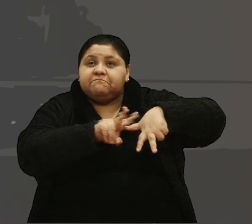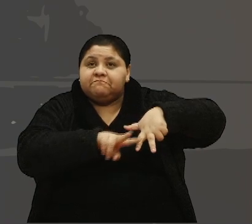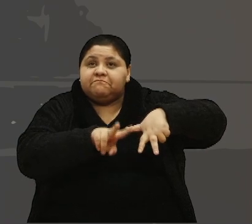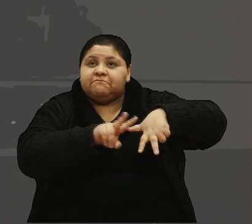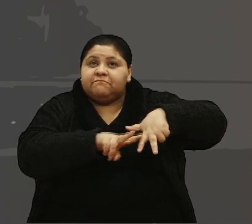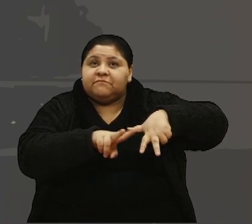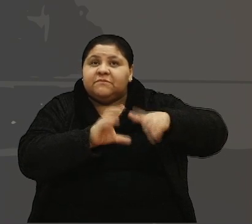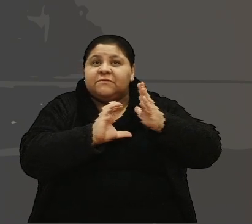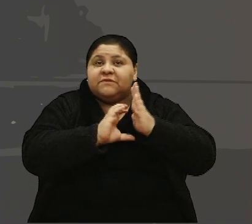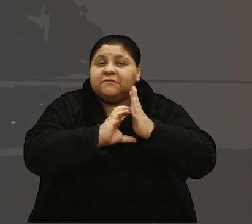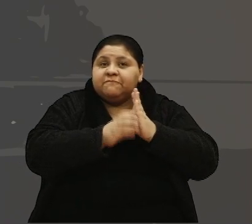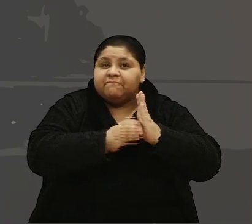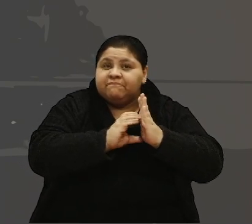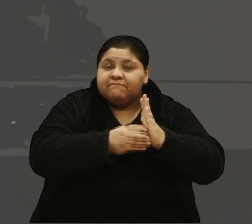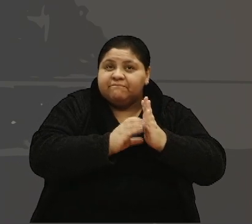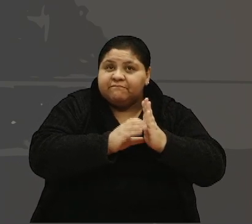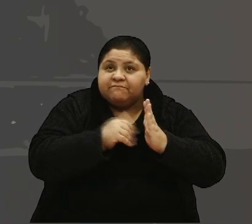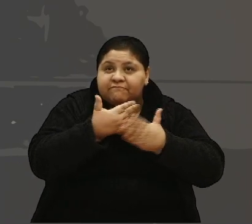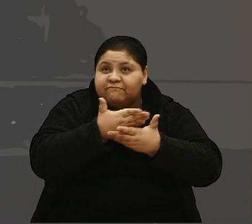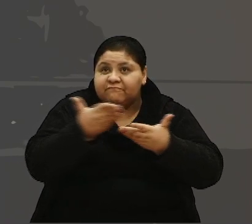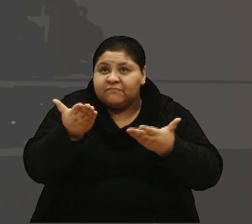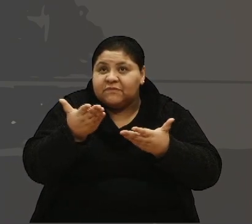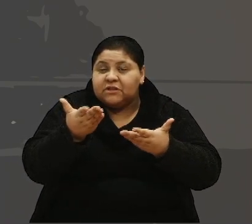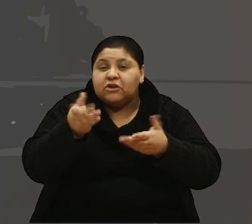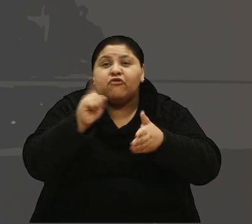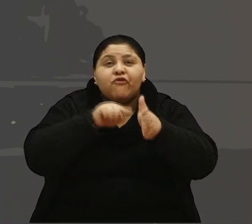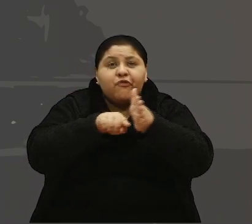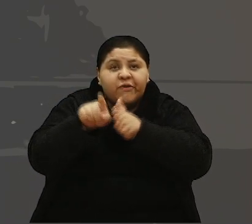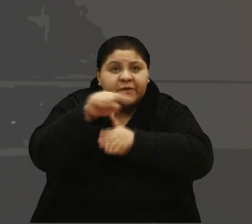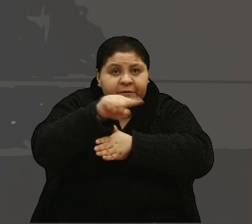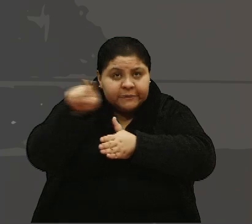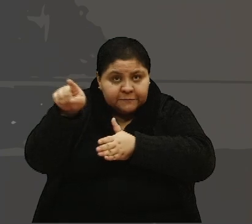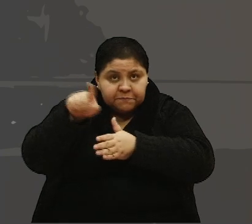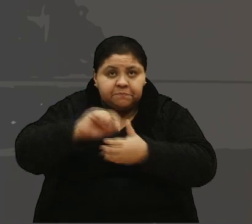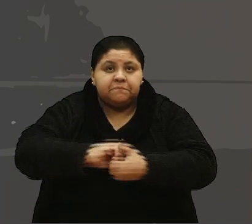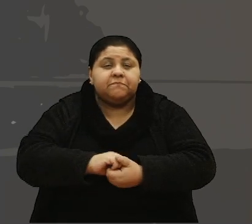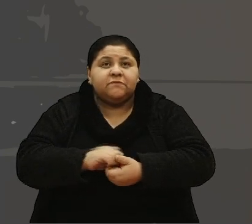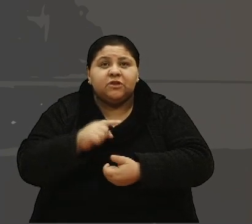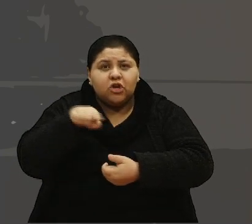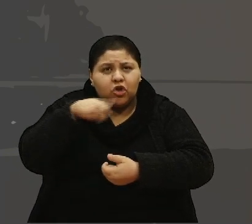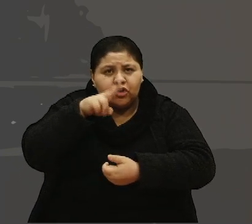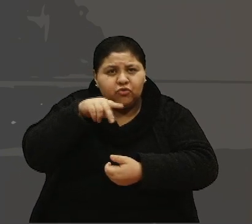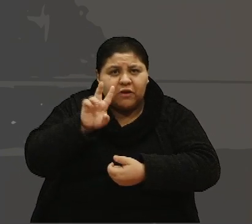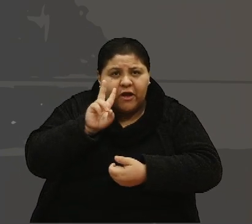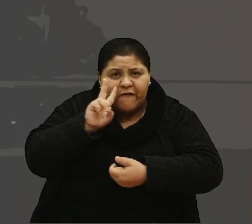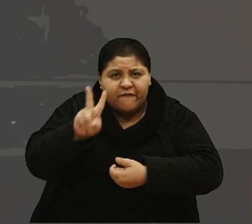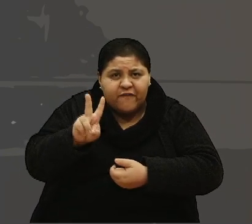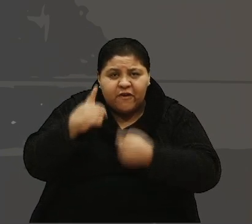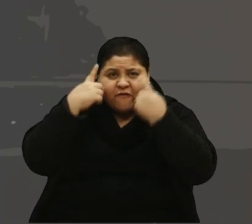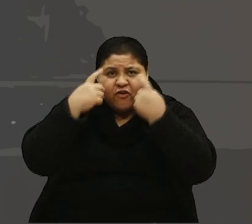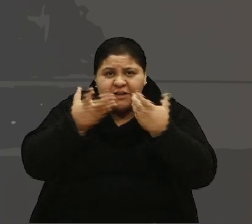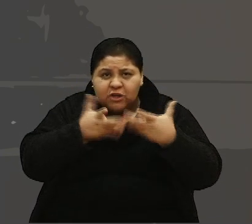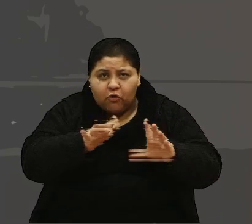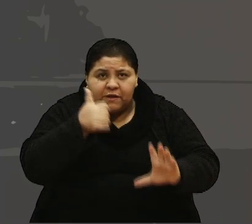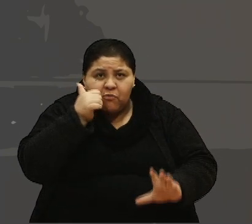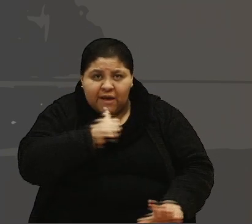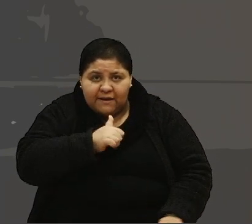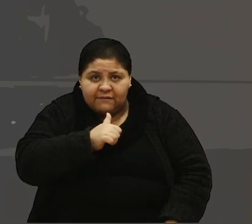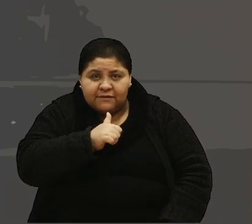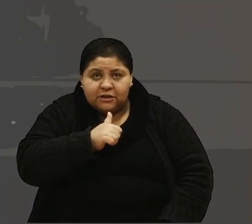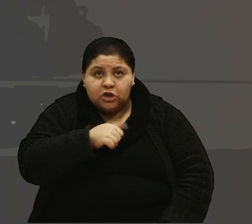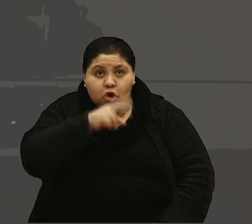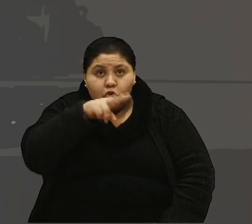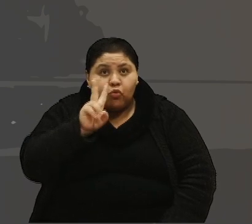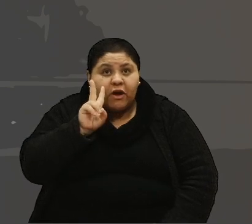são dados, e nobres colegas, eu vou fazer uma pergunta para vocês. Vocês nunca se depararam com violência contra a mulher? Vocês